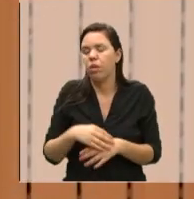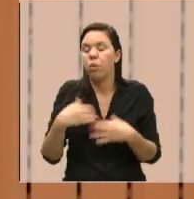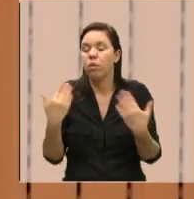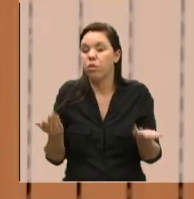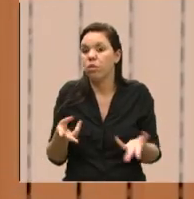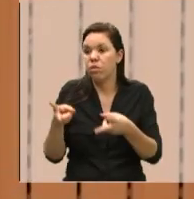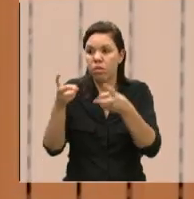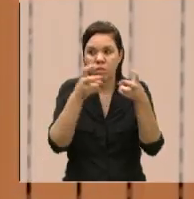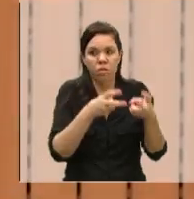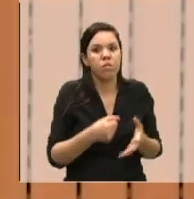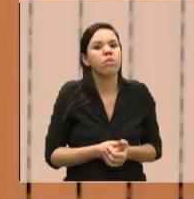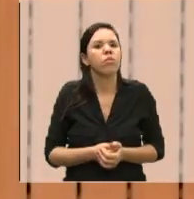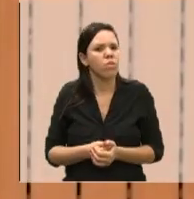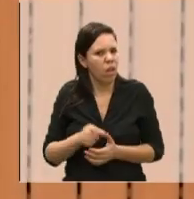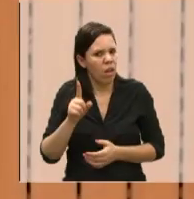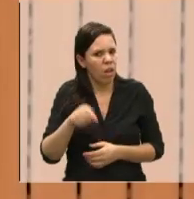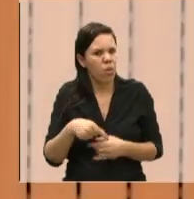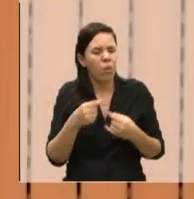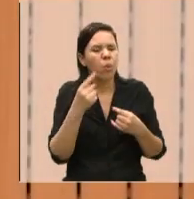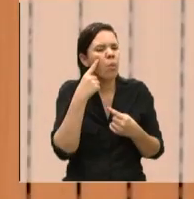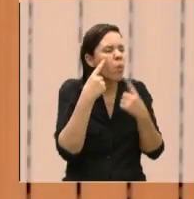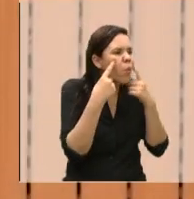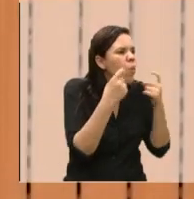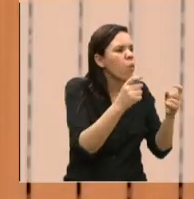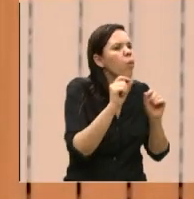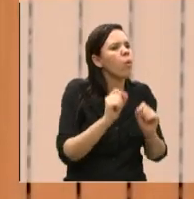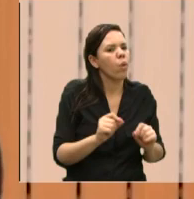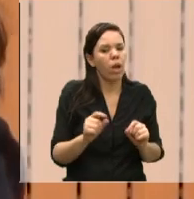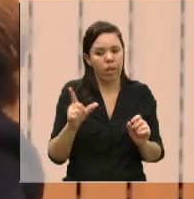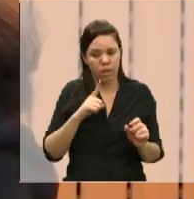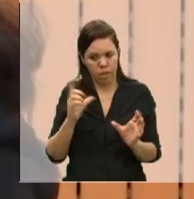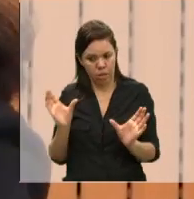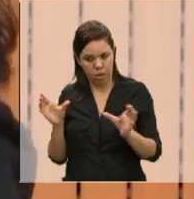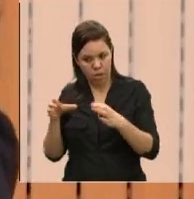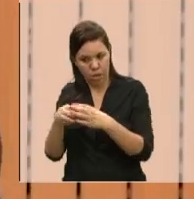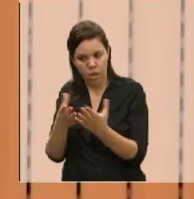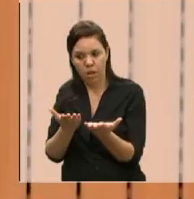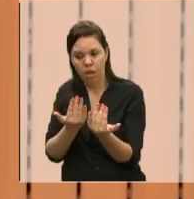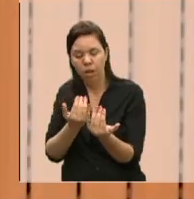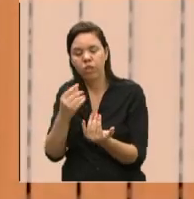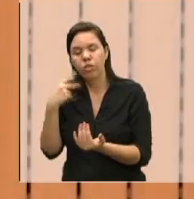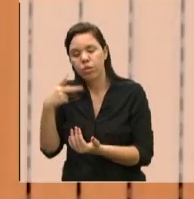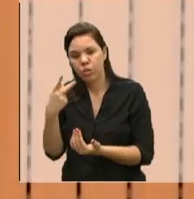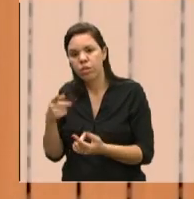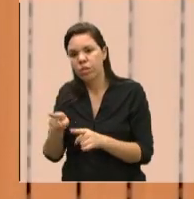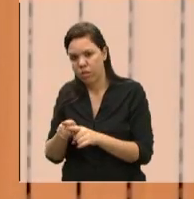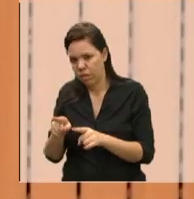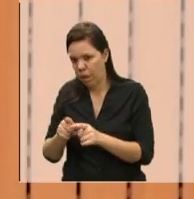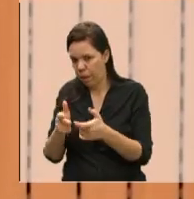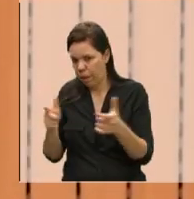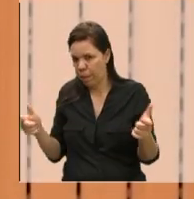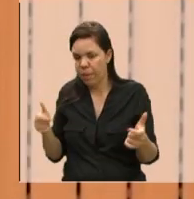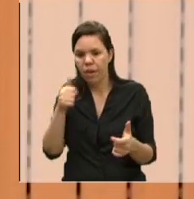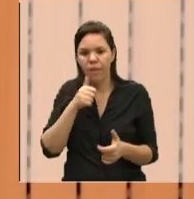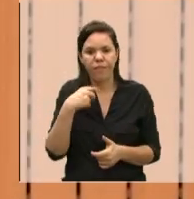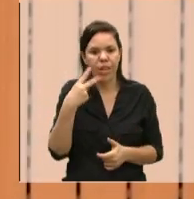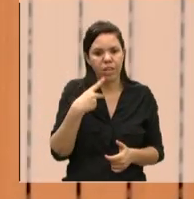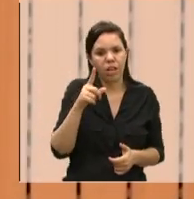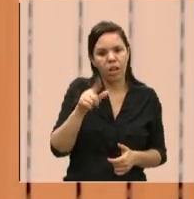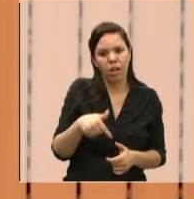vê, porque é interessante, aqui a gente teve a experiência do Parlamento Jovem. E no Parlamento Jovem, a maioria das vereadoras